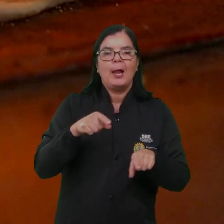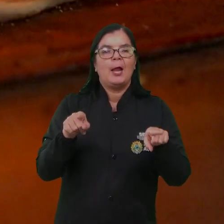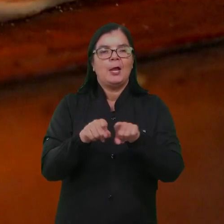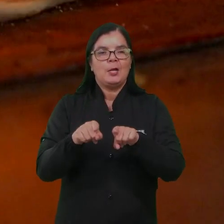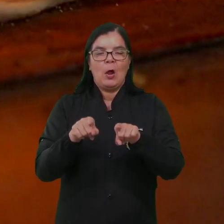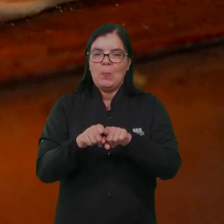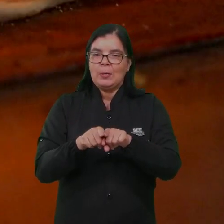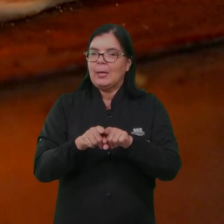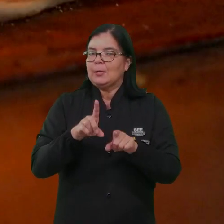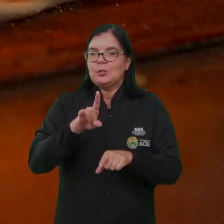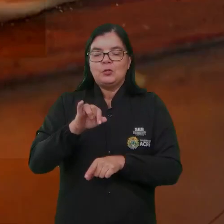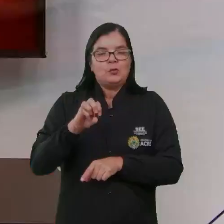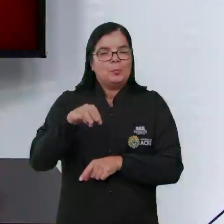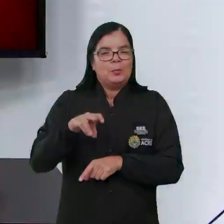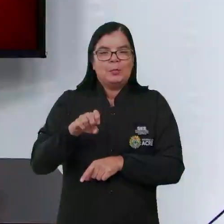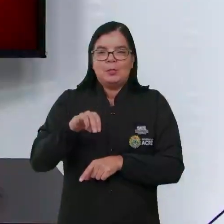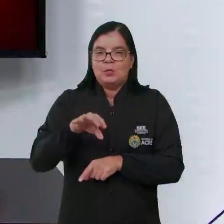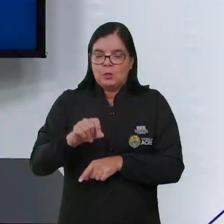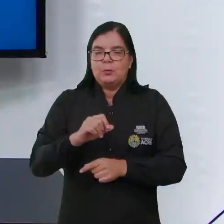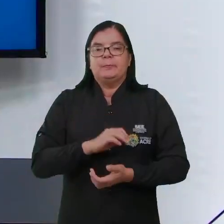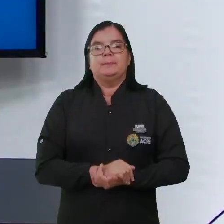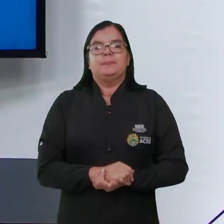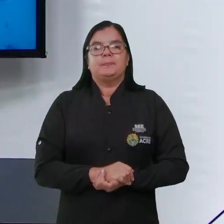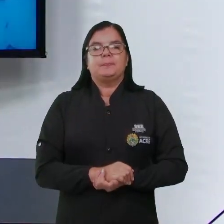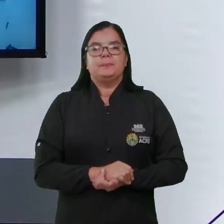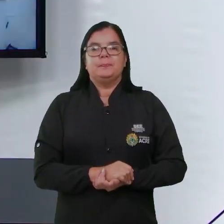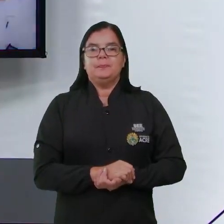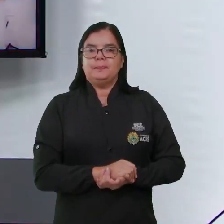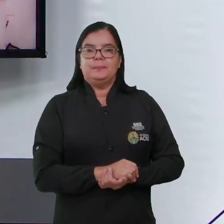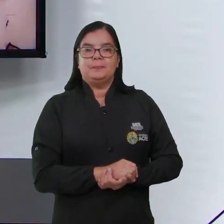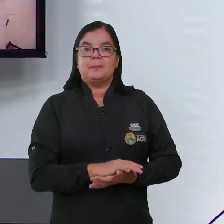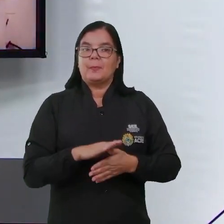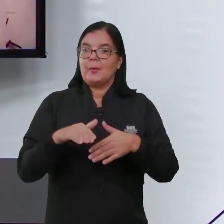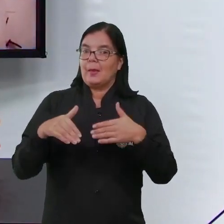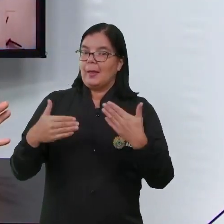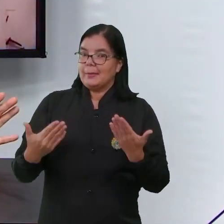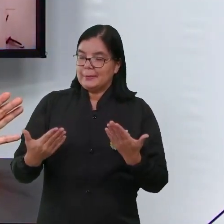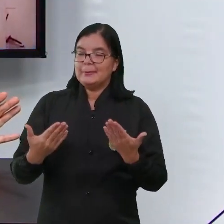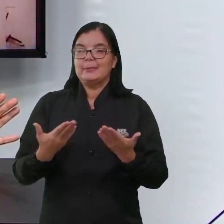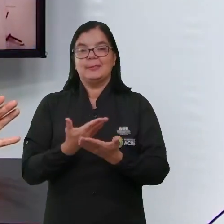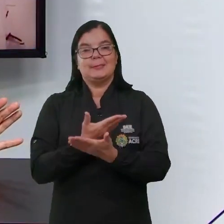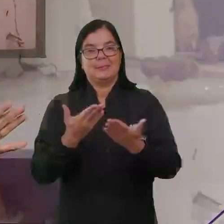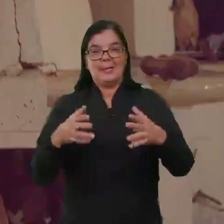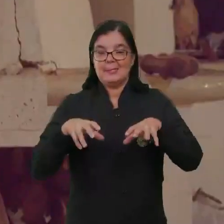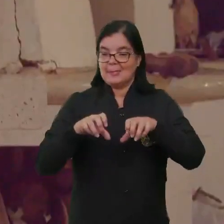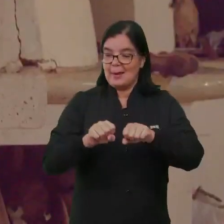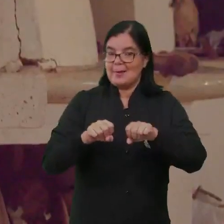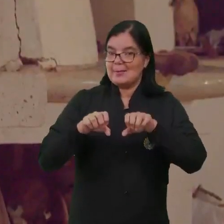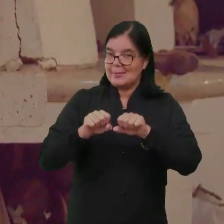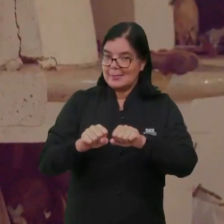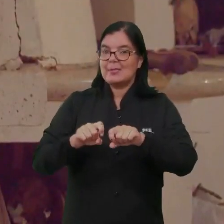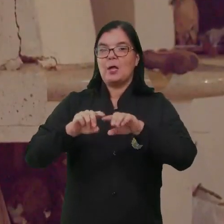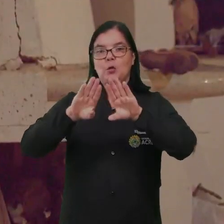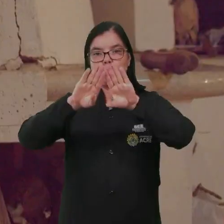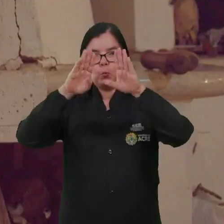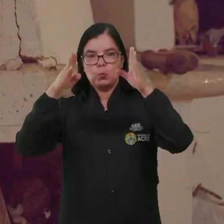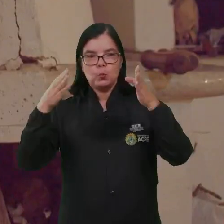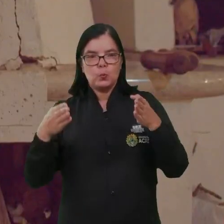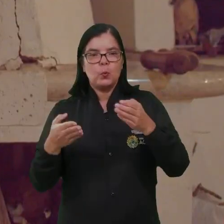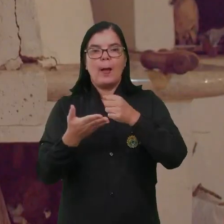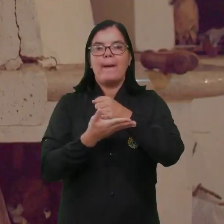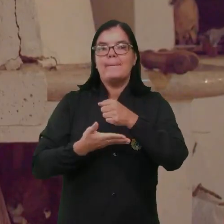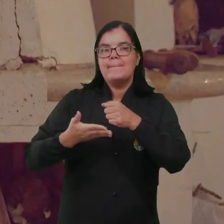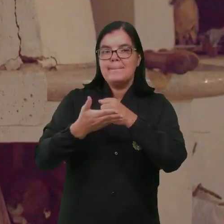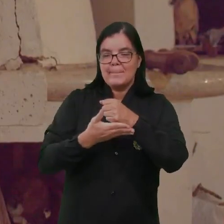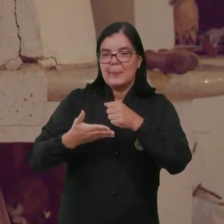uma estabilidade dimensional. E nessas argilhas refratárias, né, ela vai ser a base